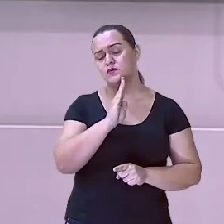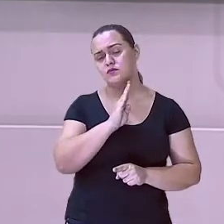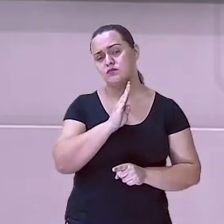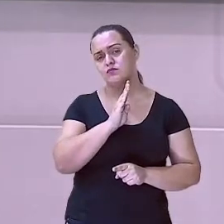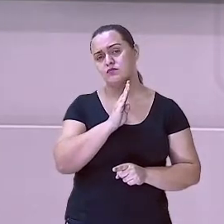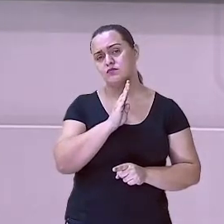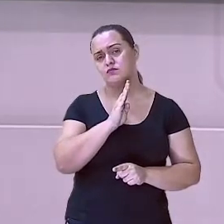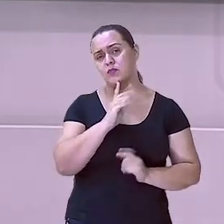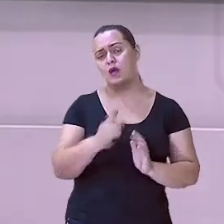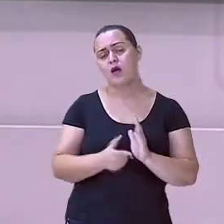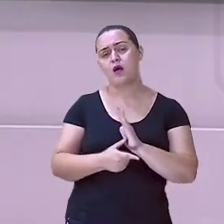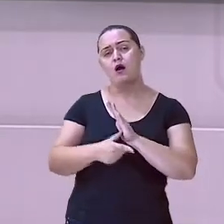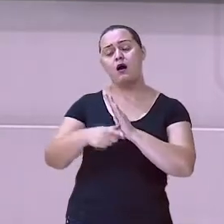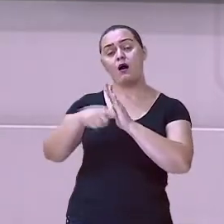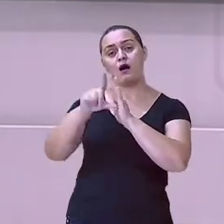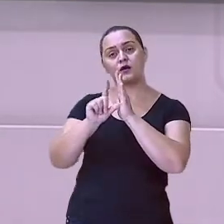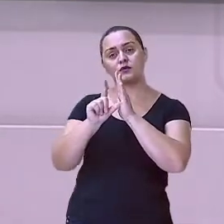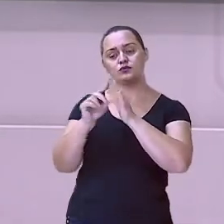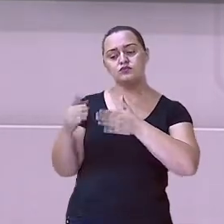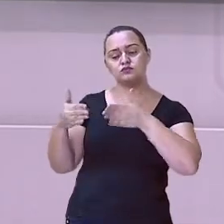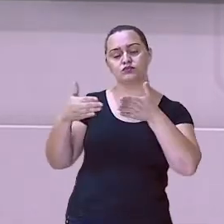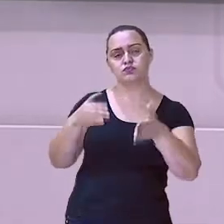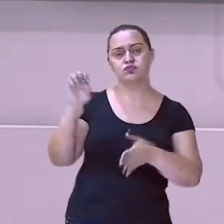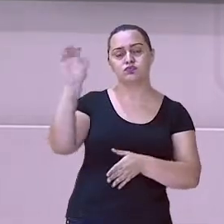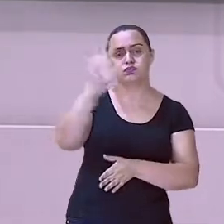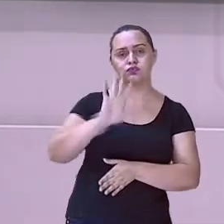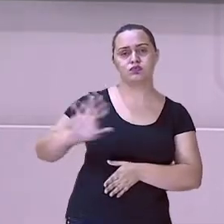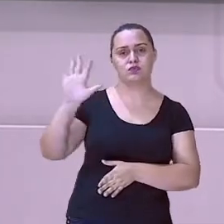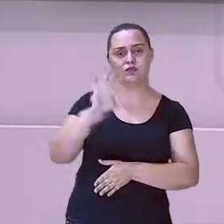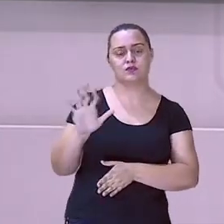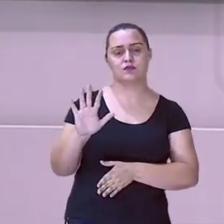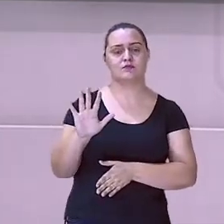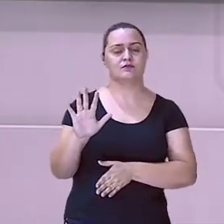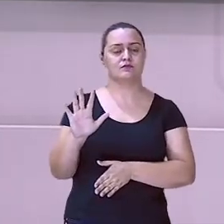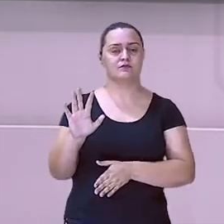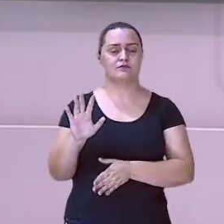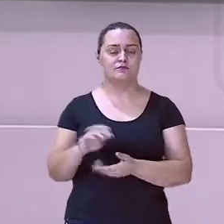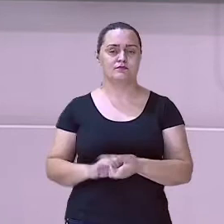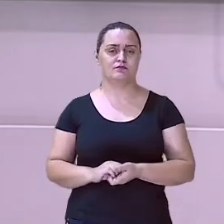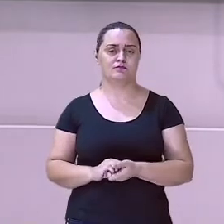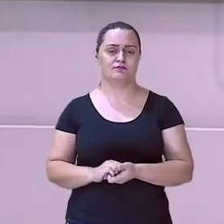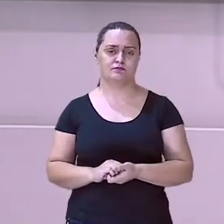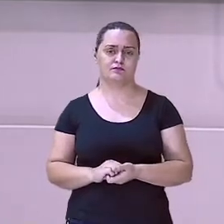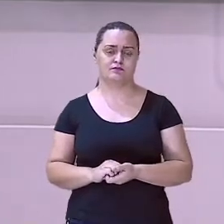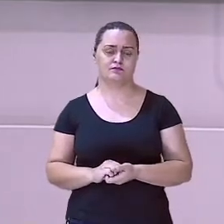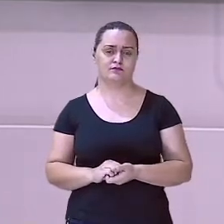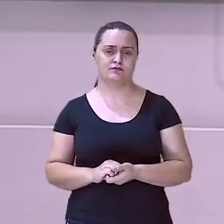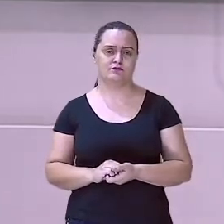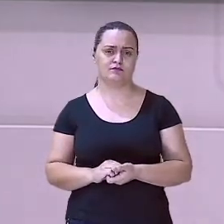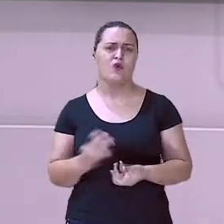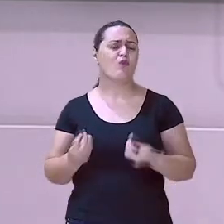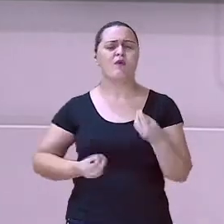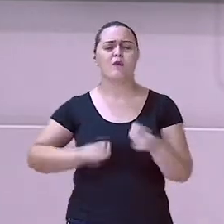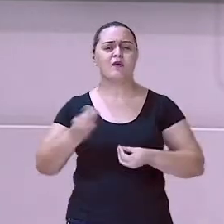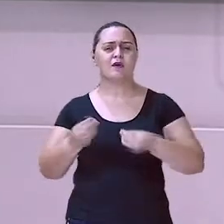antes da chegada do europeu? Eu não vou nem falar 1500, antes da chegada do europeu.